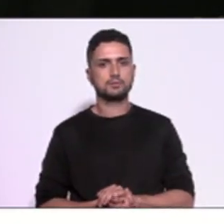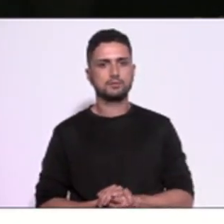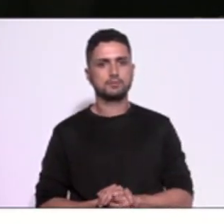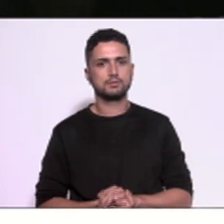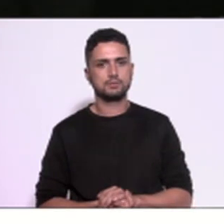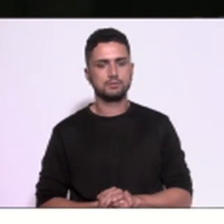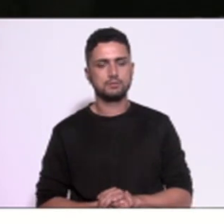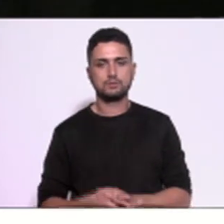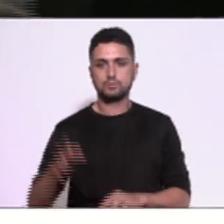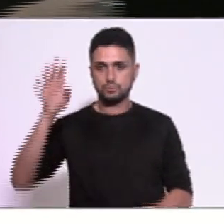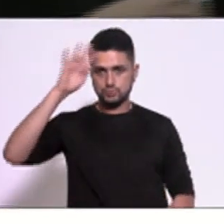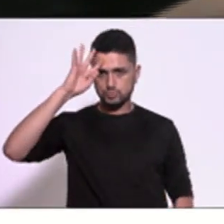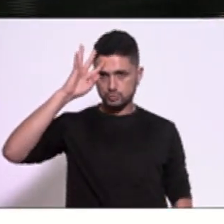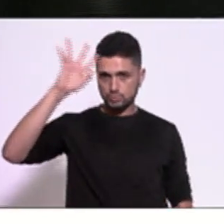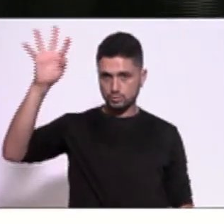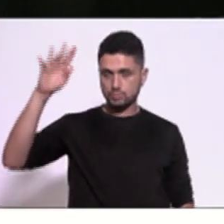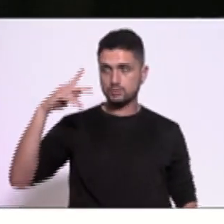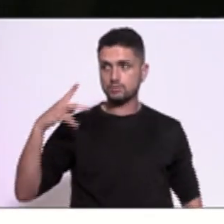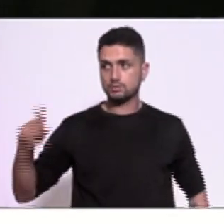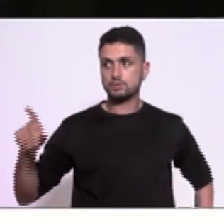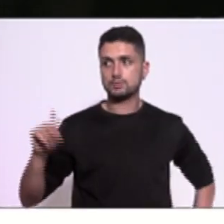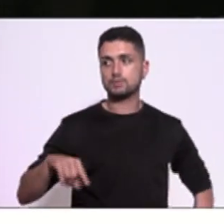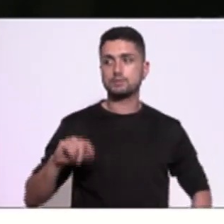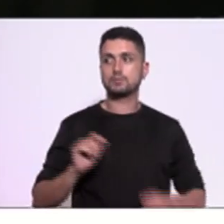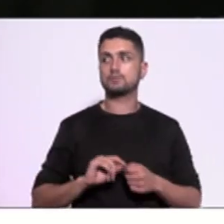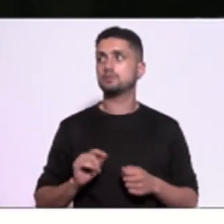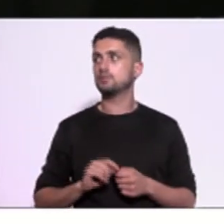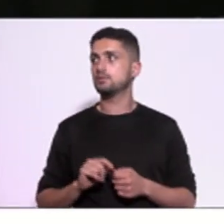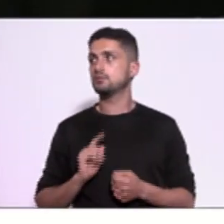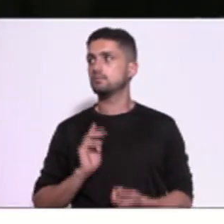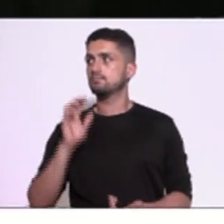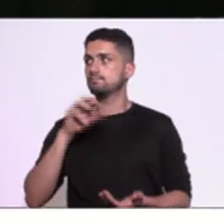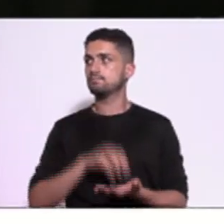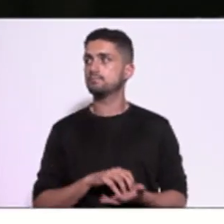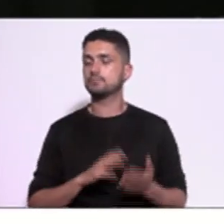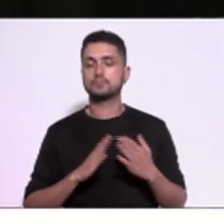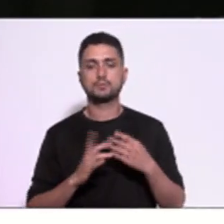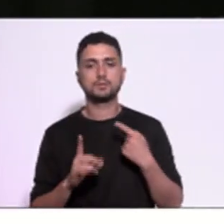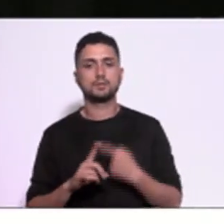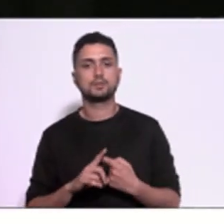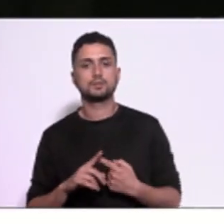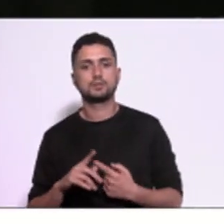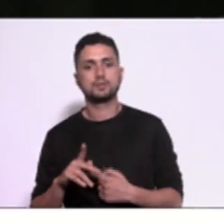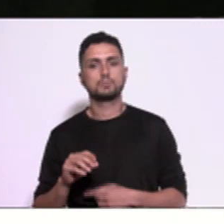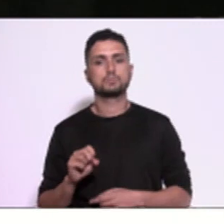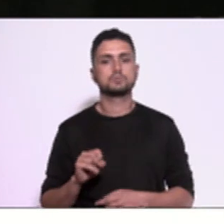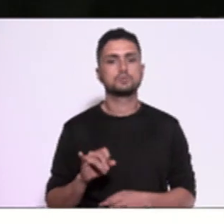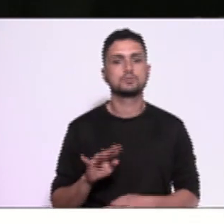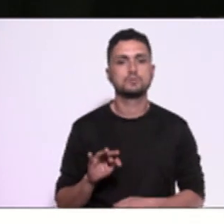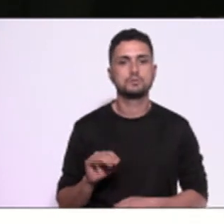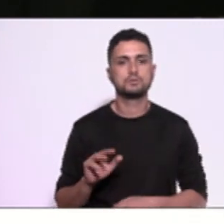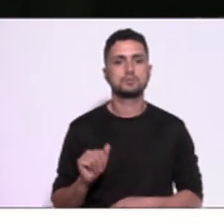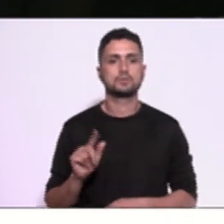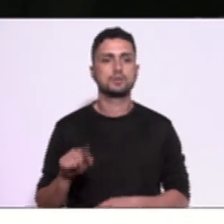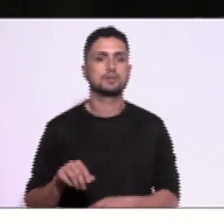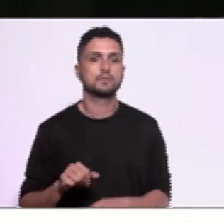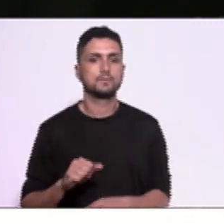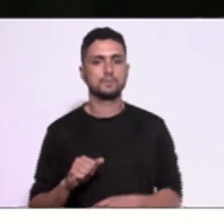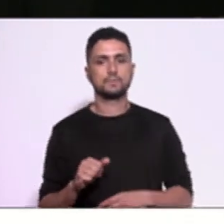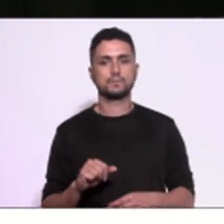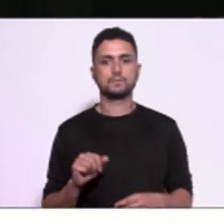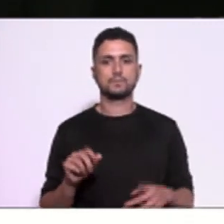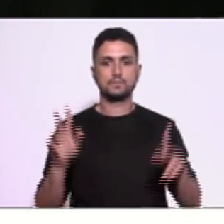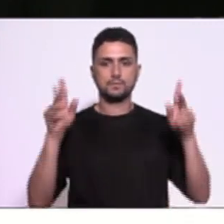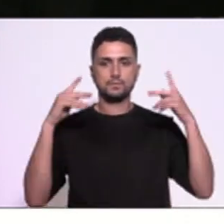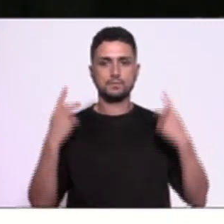Seu grande sonho era realizar o restauro da sede da Igreja Positivista do Brasil, o Templo da Humanidade, para que